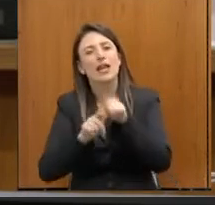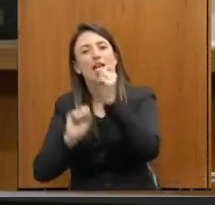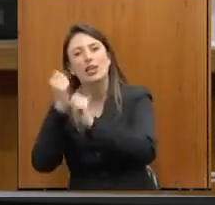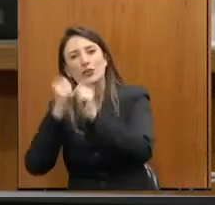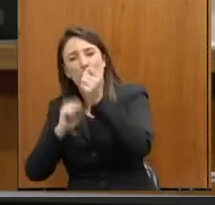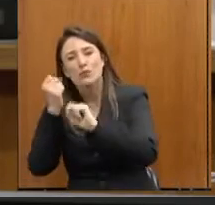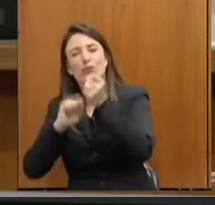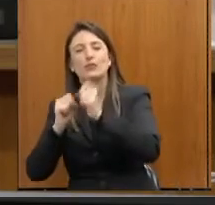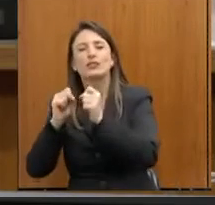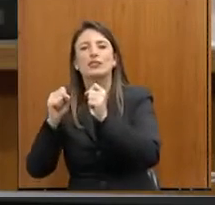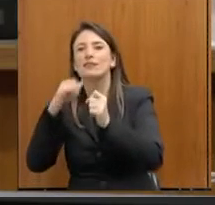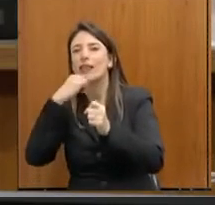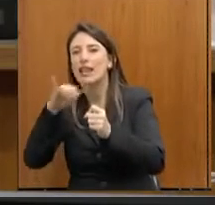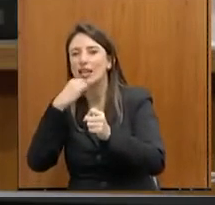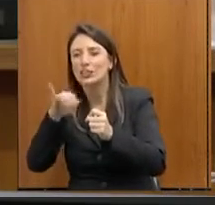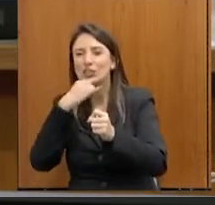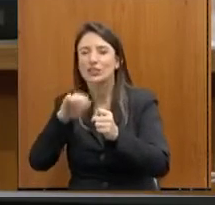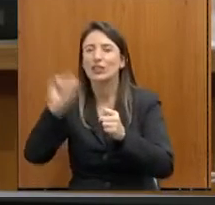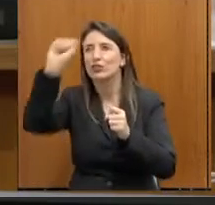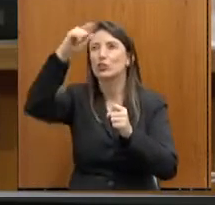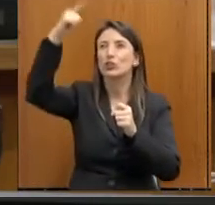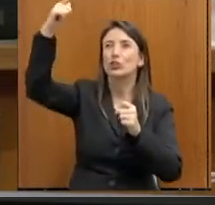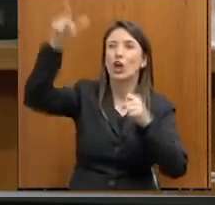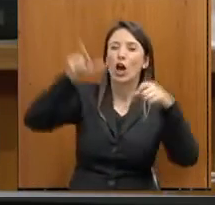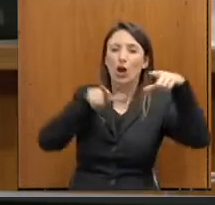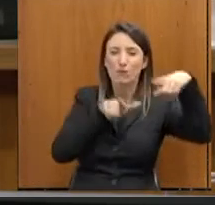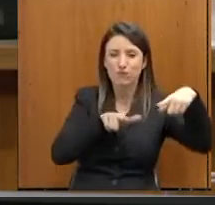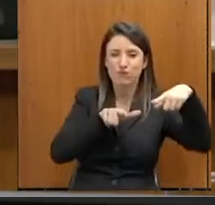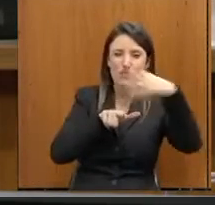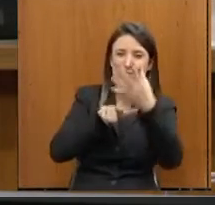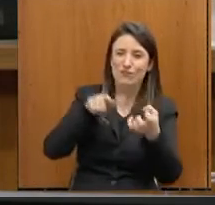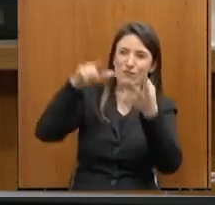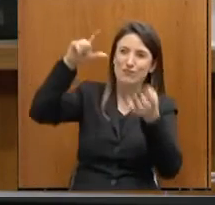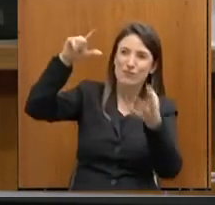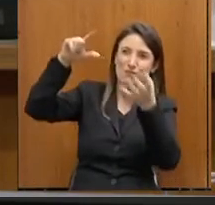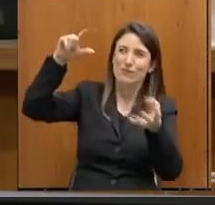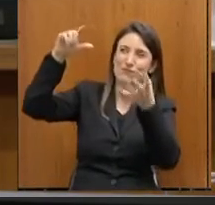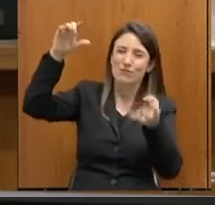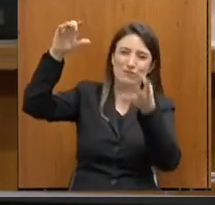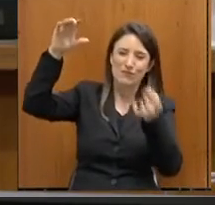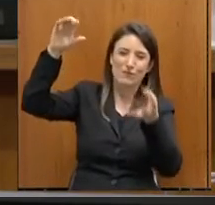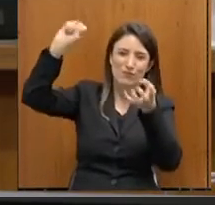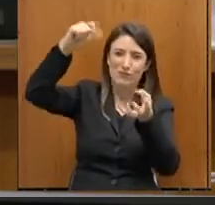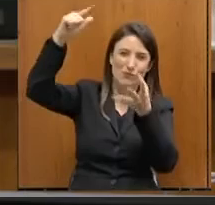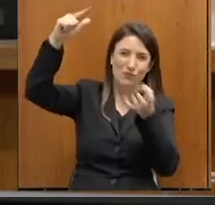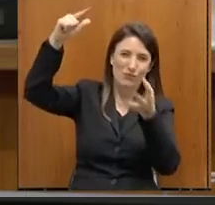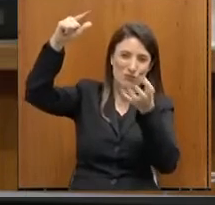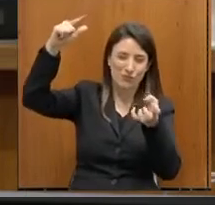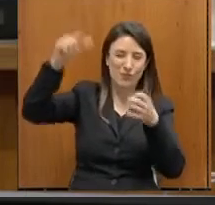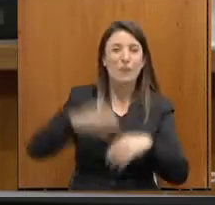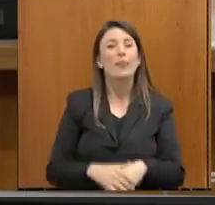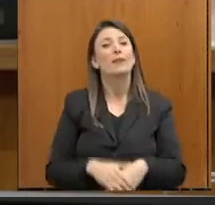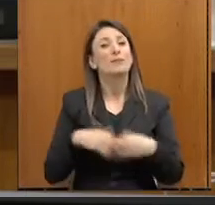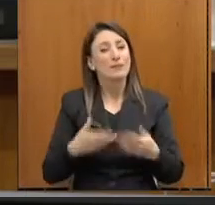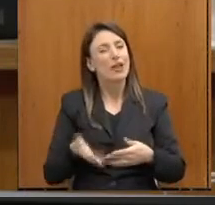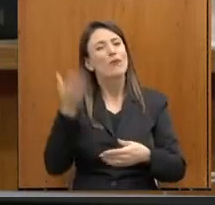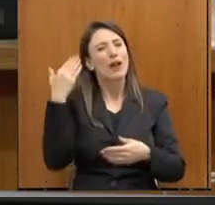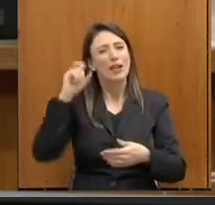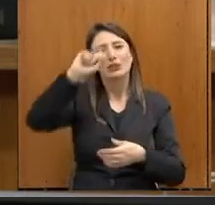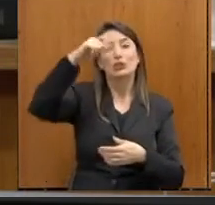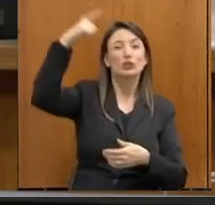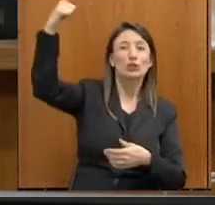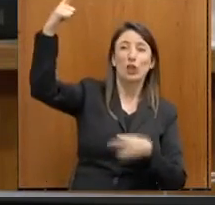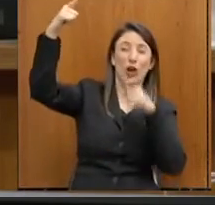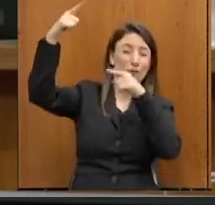fotovoltaica o sol que tanta assolou E castigou essas regiões É hoje um dos grandes a ti e